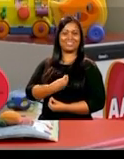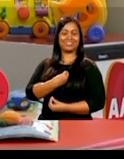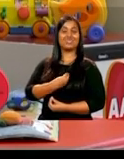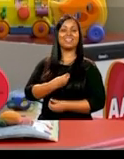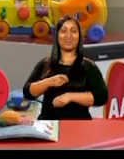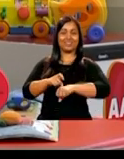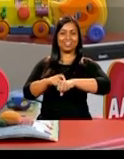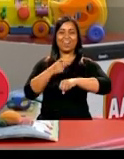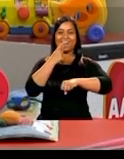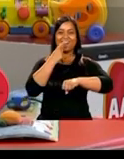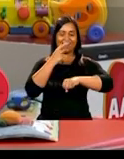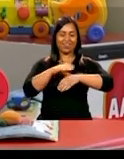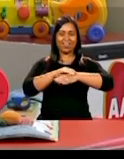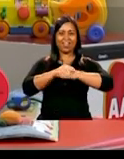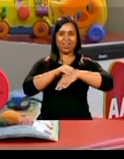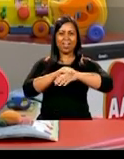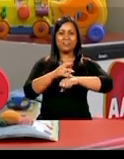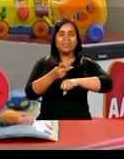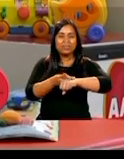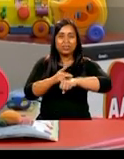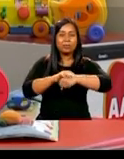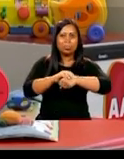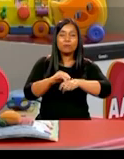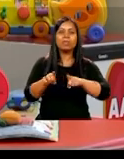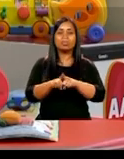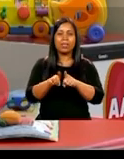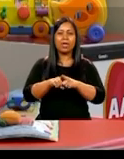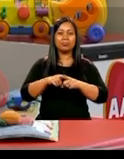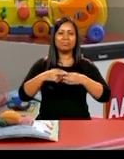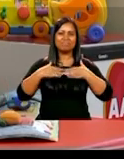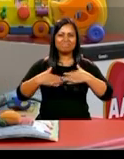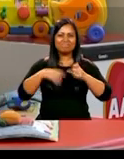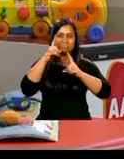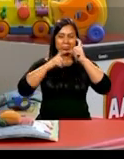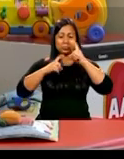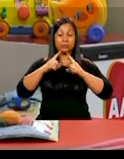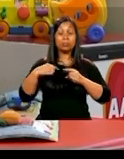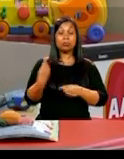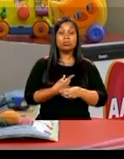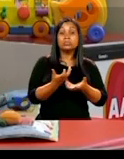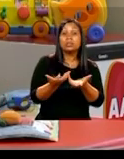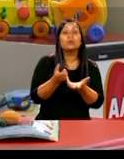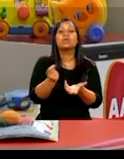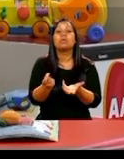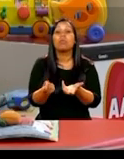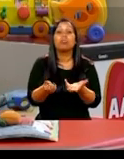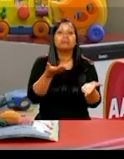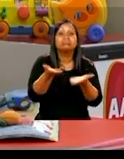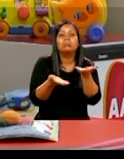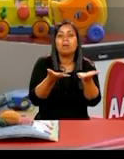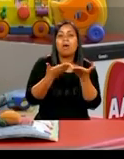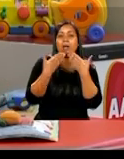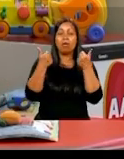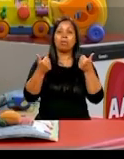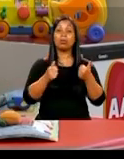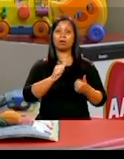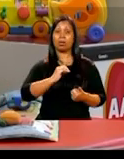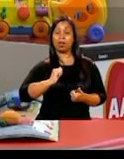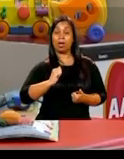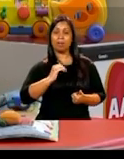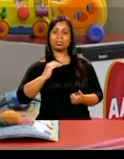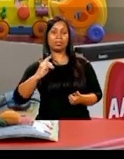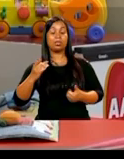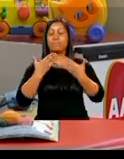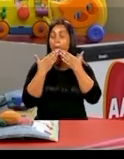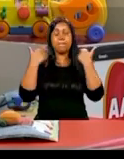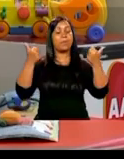vidro, ele tem bastante deformidade e a gente estava em busca de um tratamento. E a ACD foi a melhor